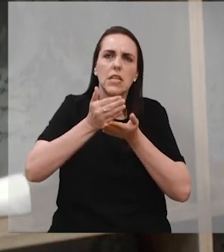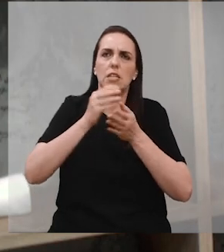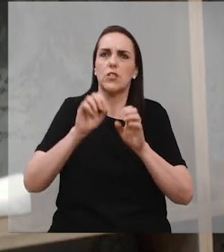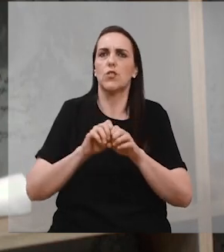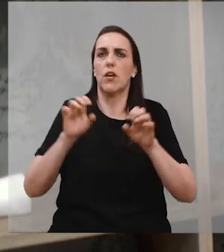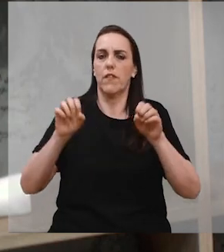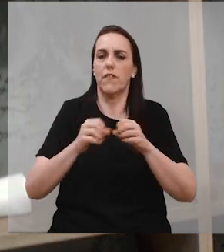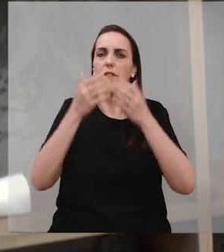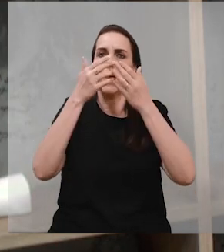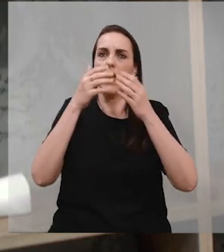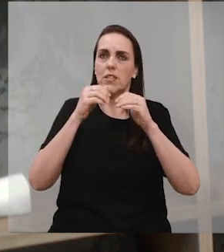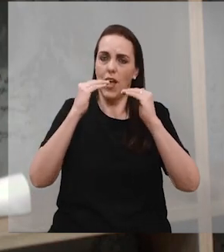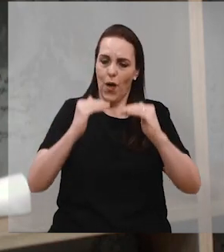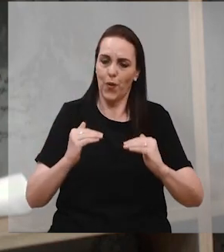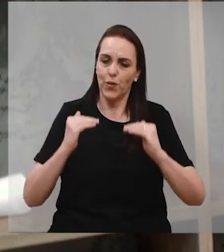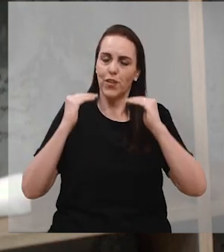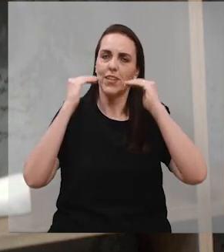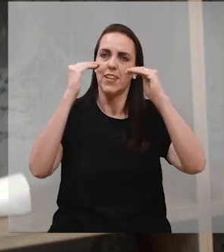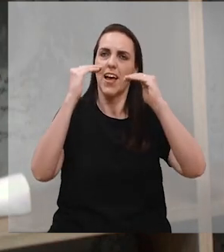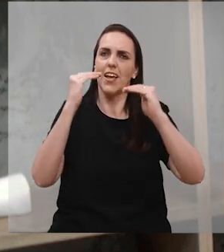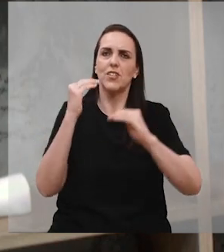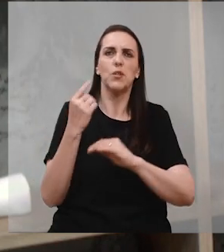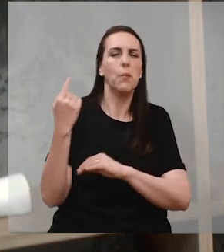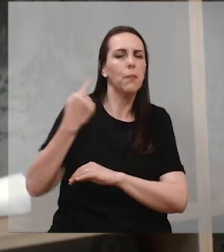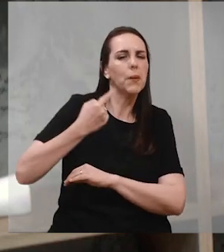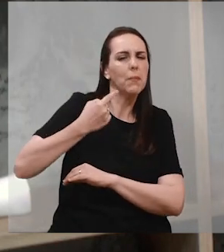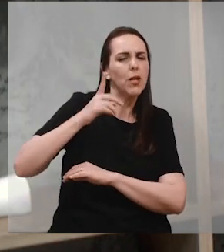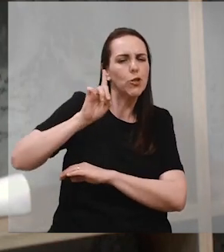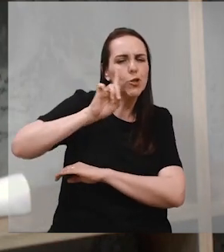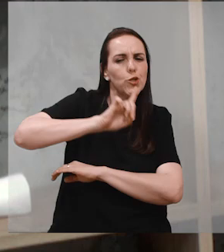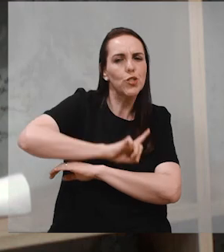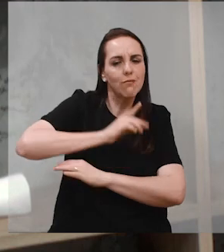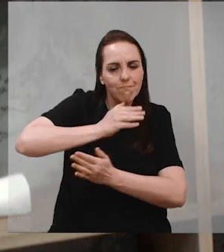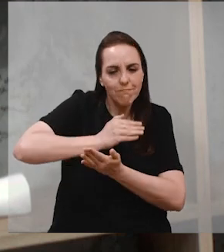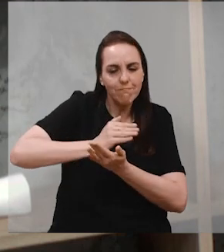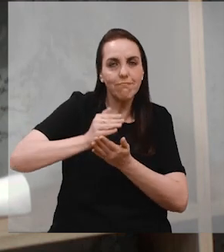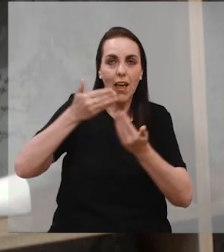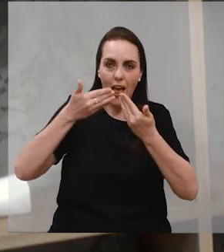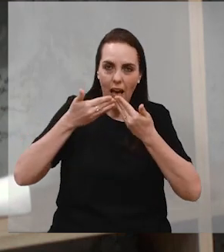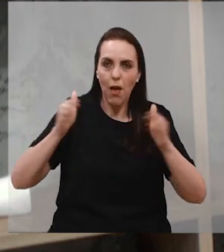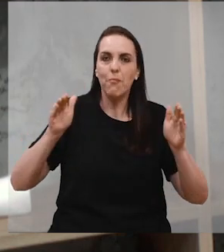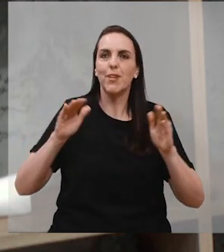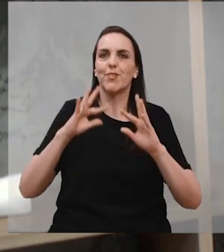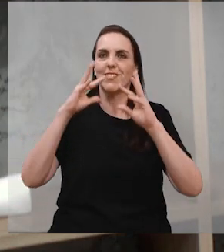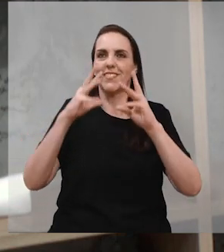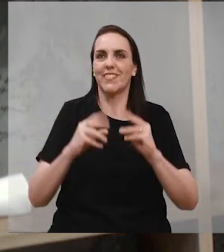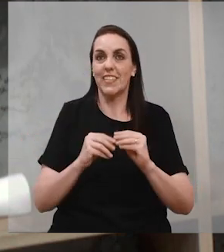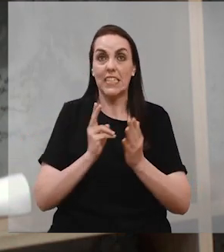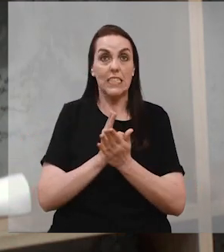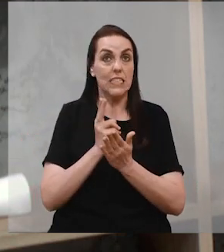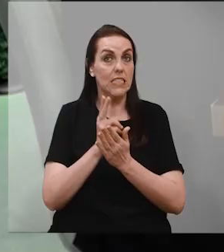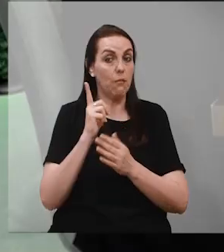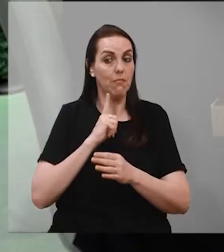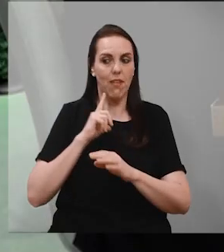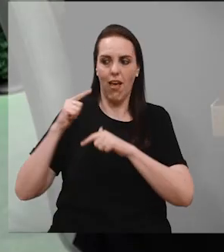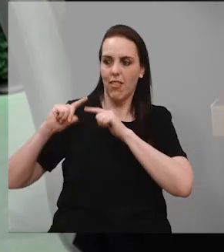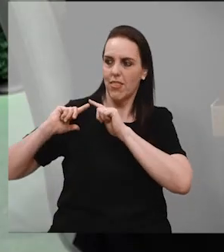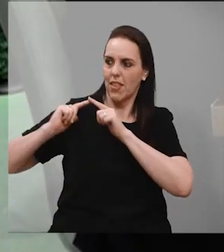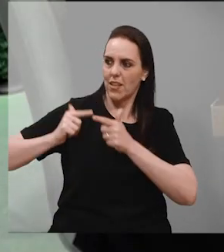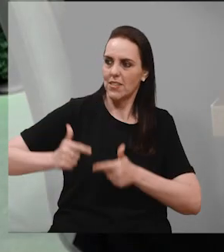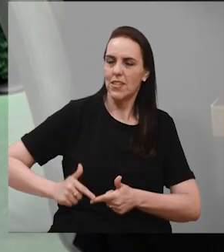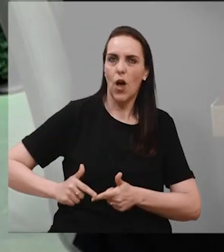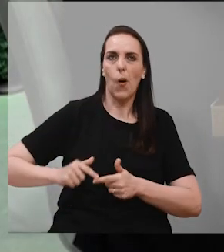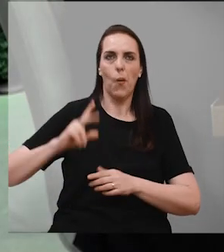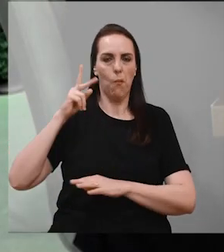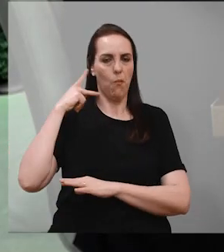com as autoridades. A gente contou lá desde o primeiro dia, a gente esteve fazendo toda essa cobertura, né, Carol? E sempre tem essa tradição